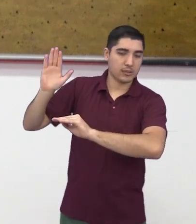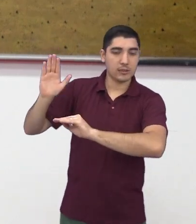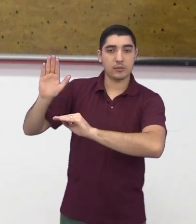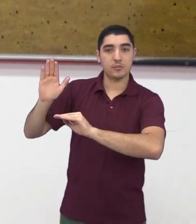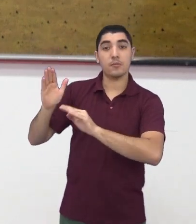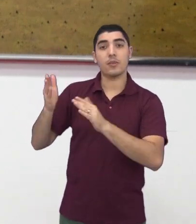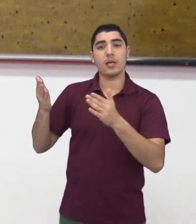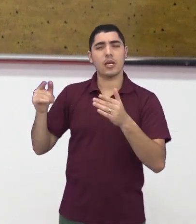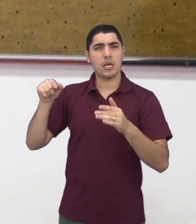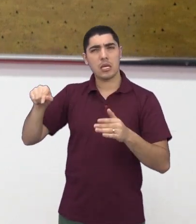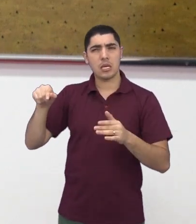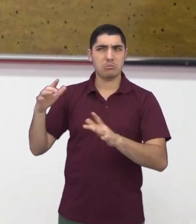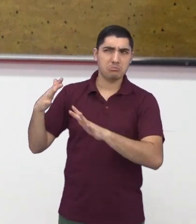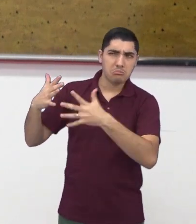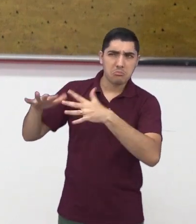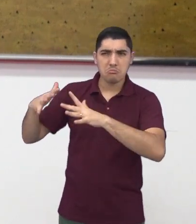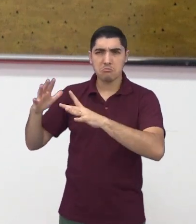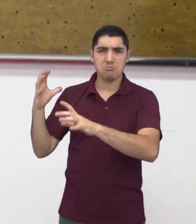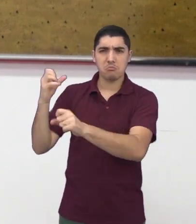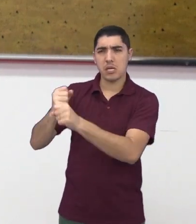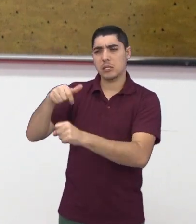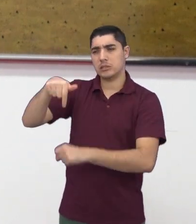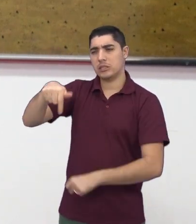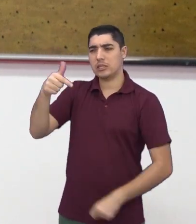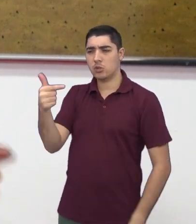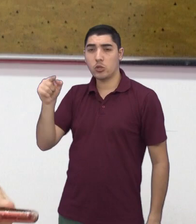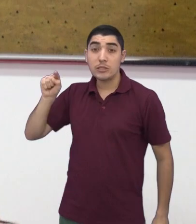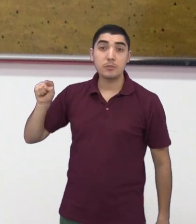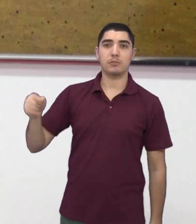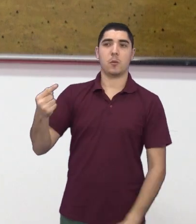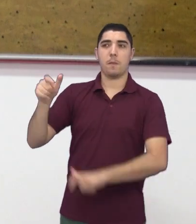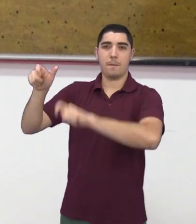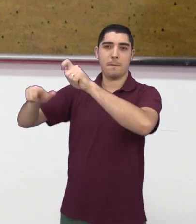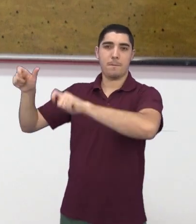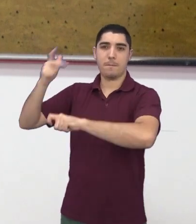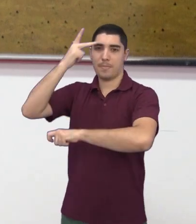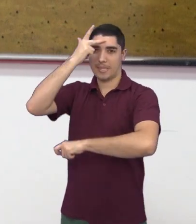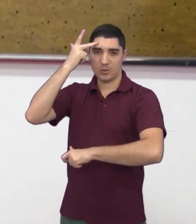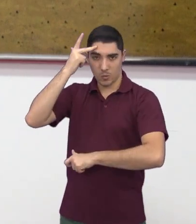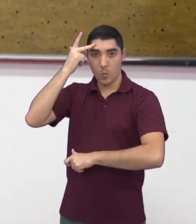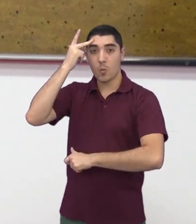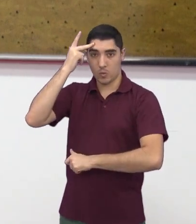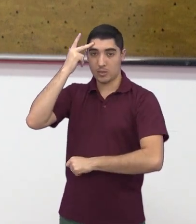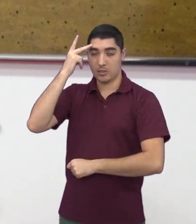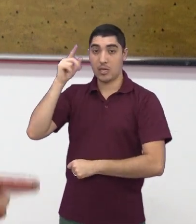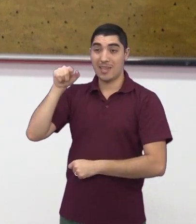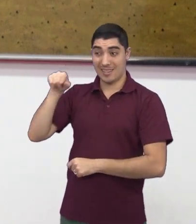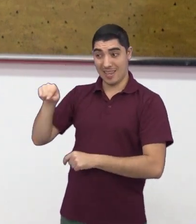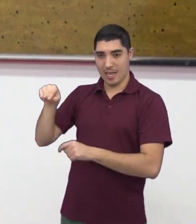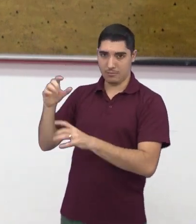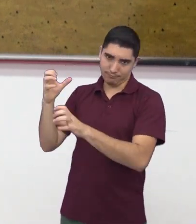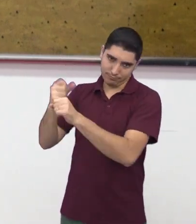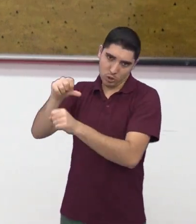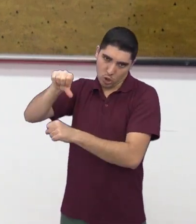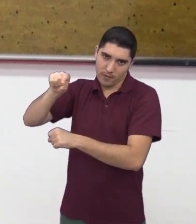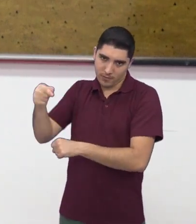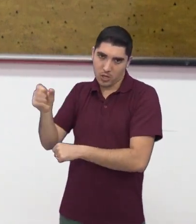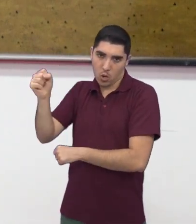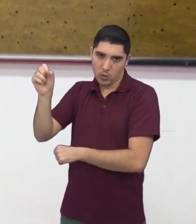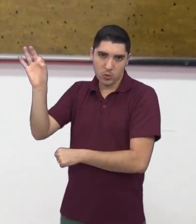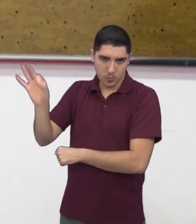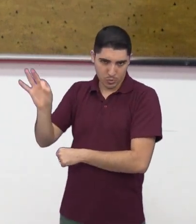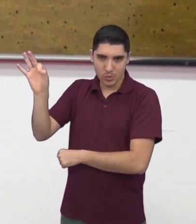esse número dá mais ou menos 62 mil pessoas, Então, esse 9,8% da